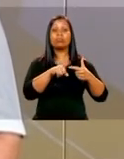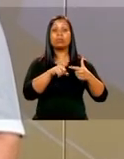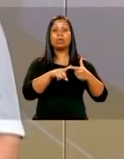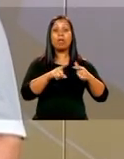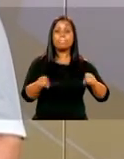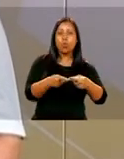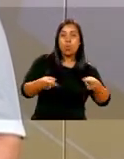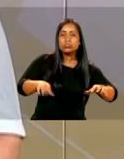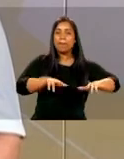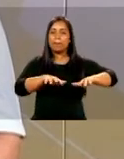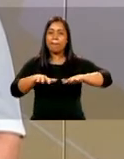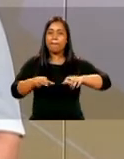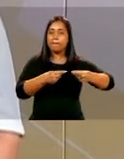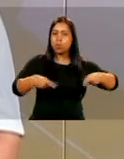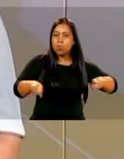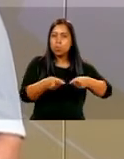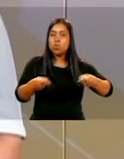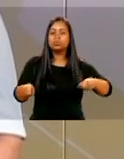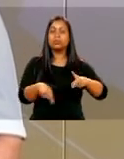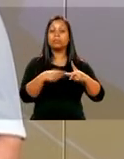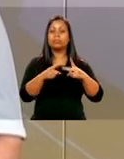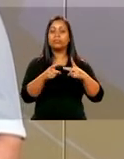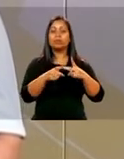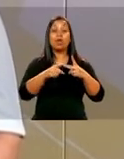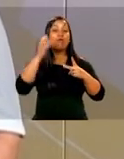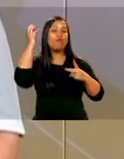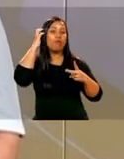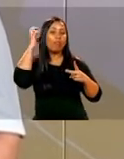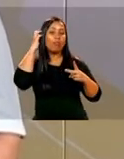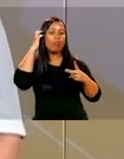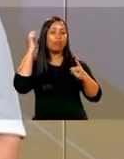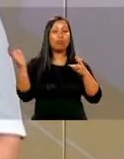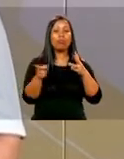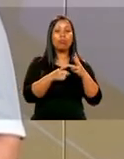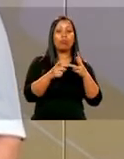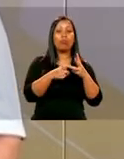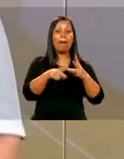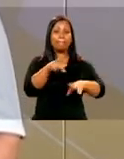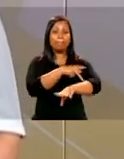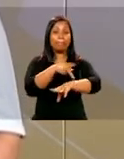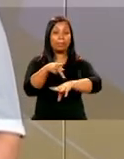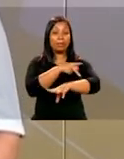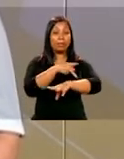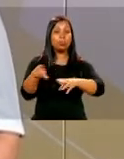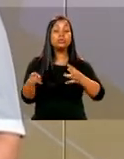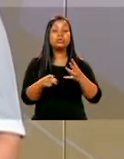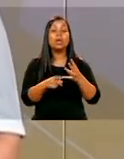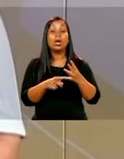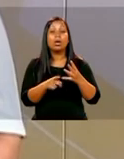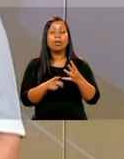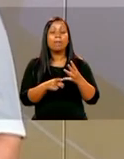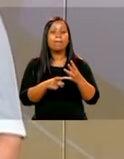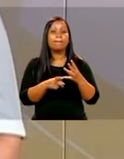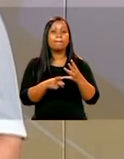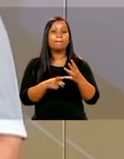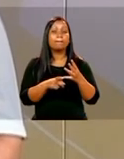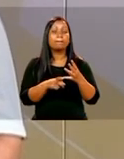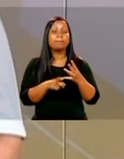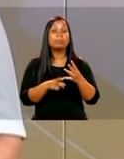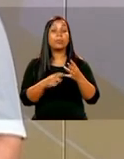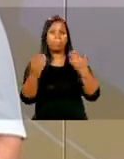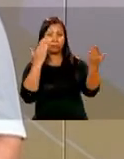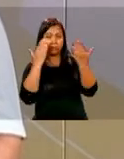a musicoterapeuta, a fonoaudiologia, a pedagogia, a